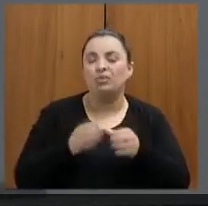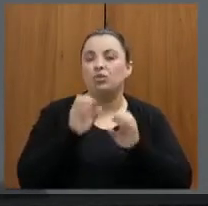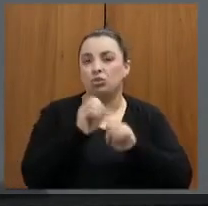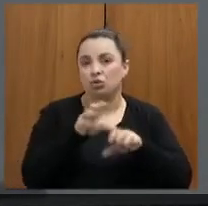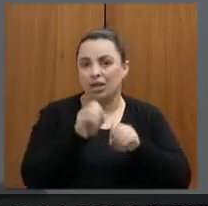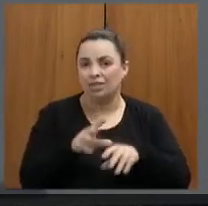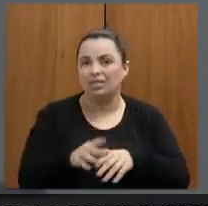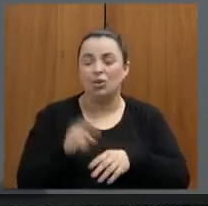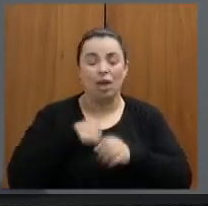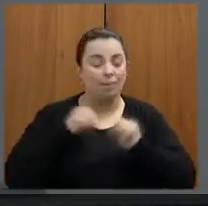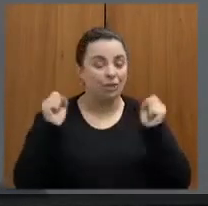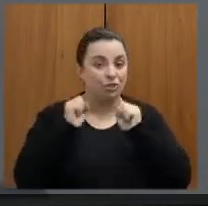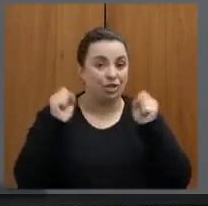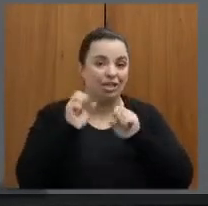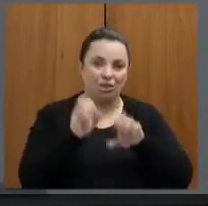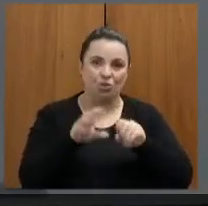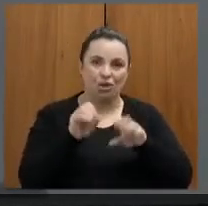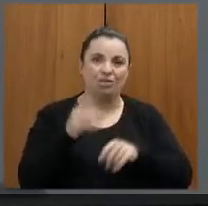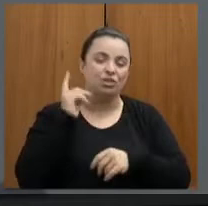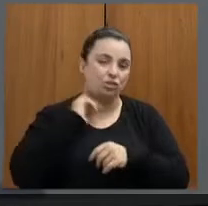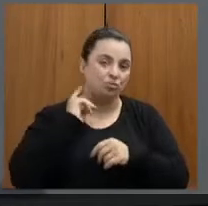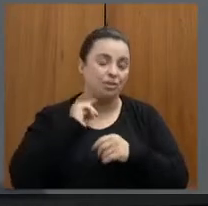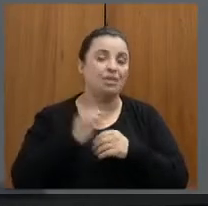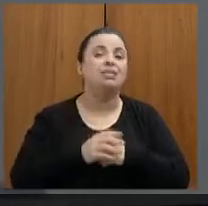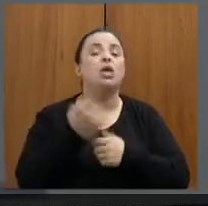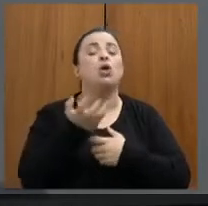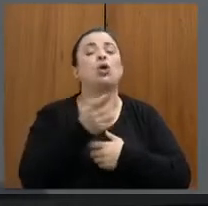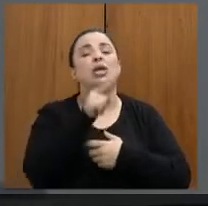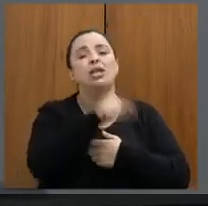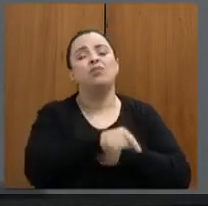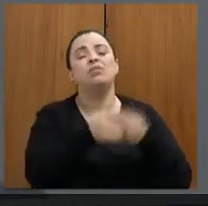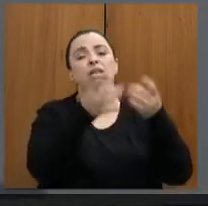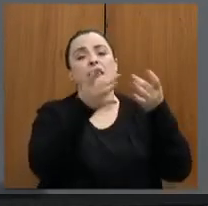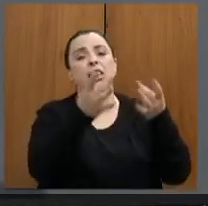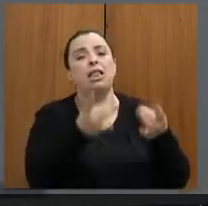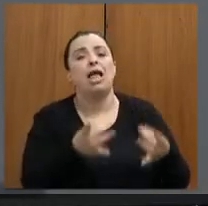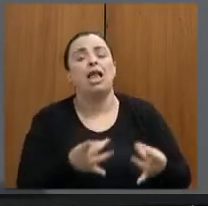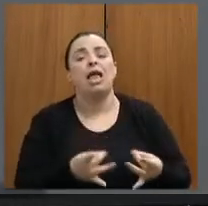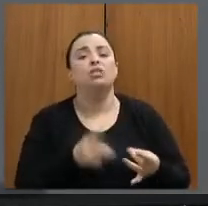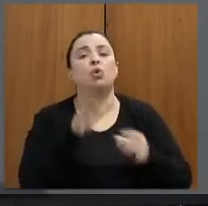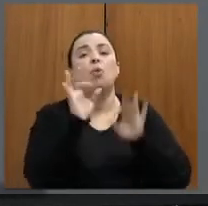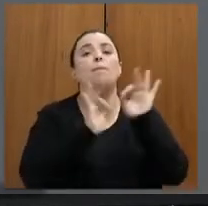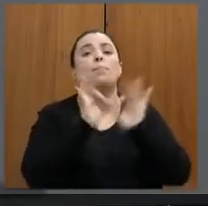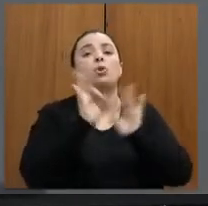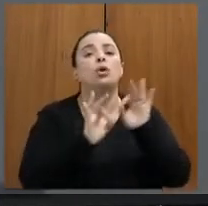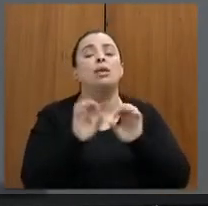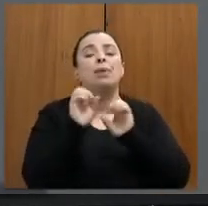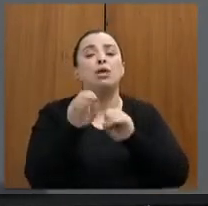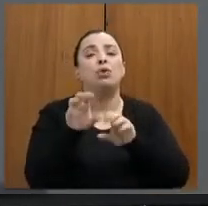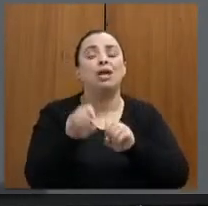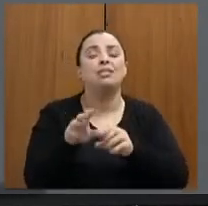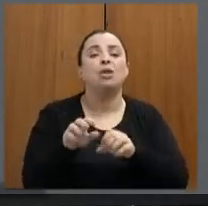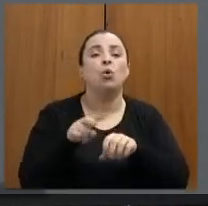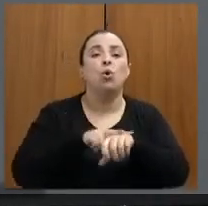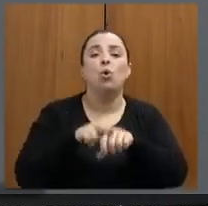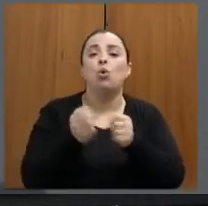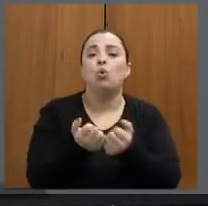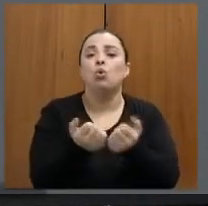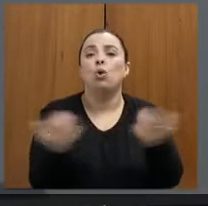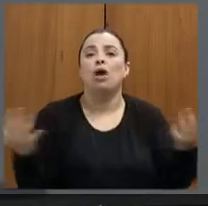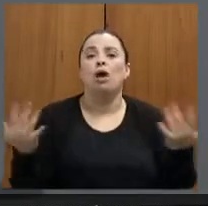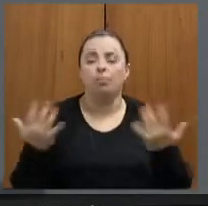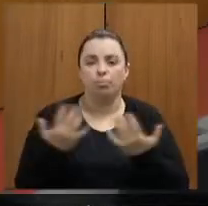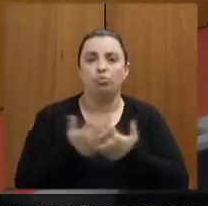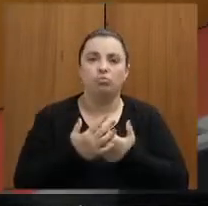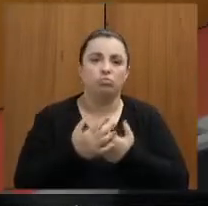eu ouvi sobre o programa educação no campo queria que secretário pudesse falar um pouquinho mais sobre ele é para gente